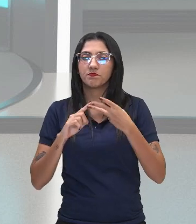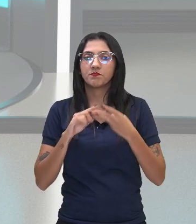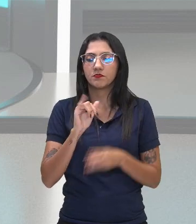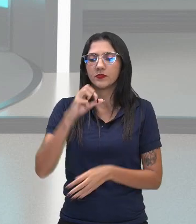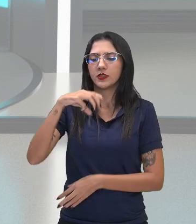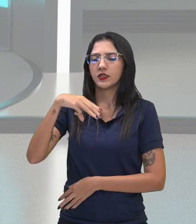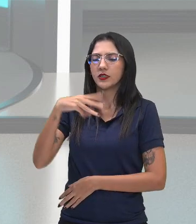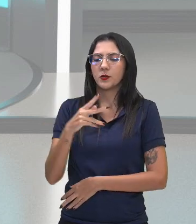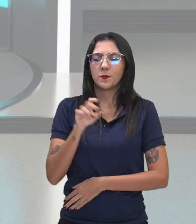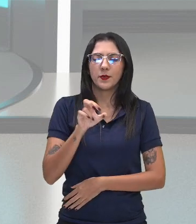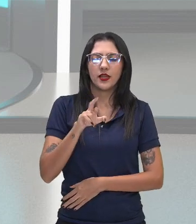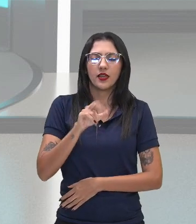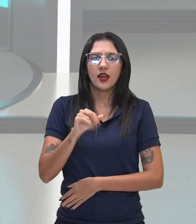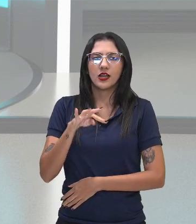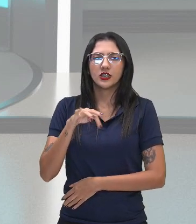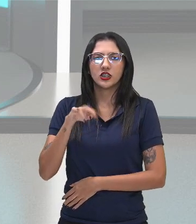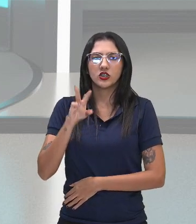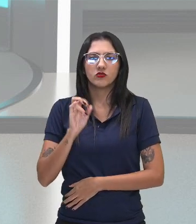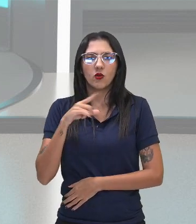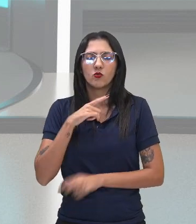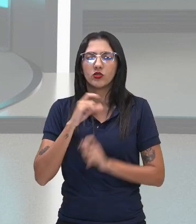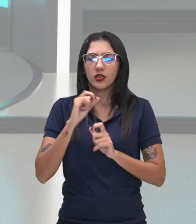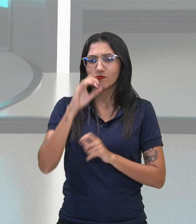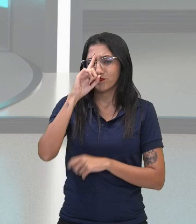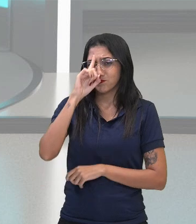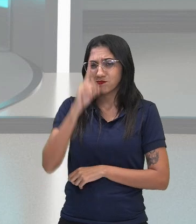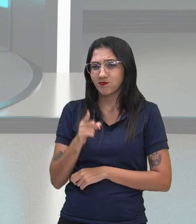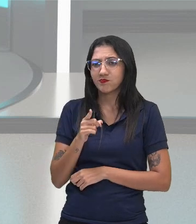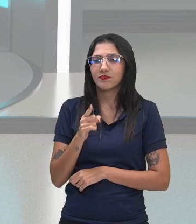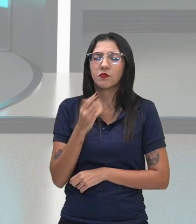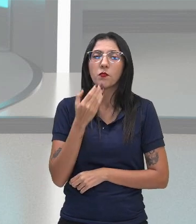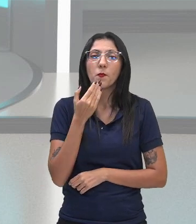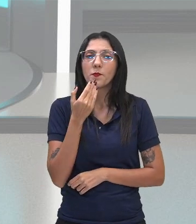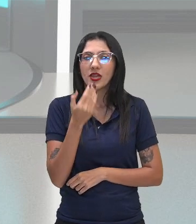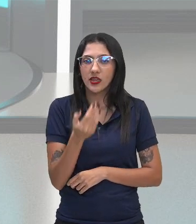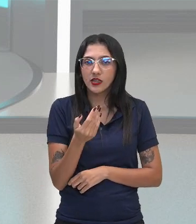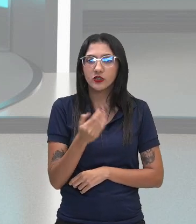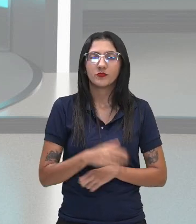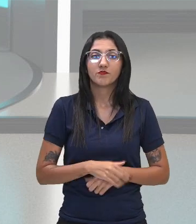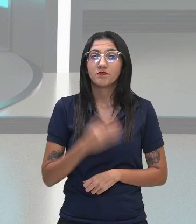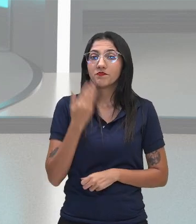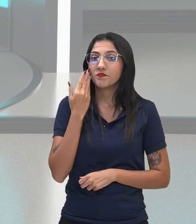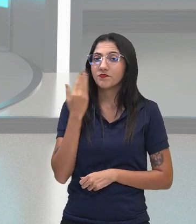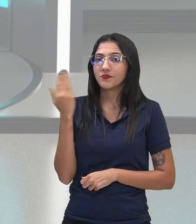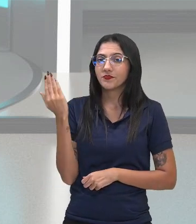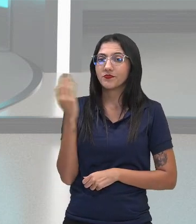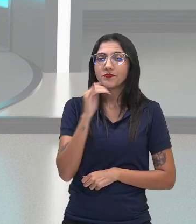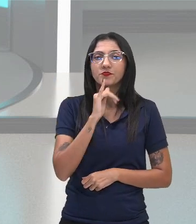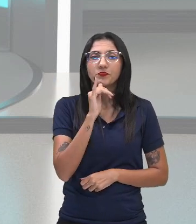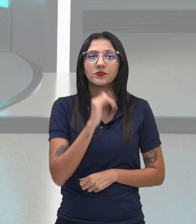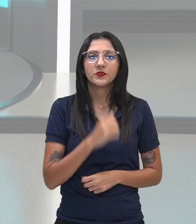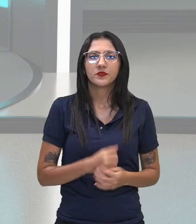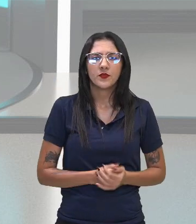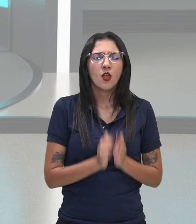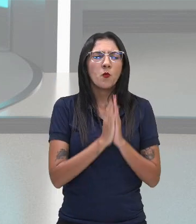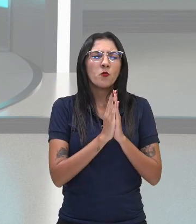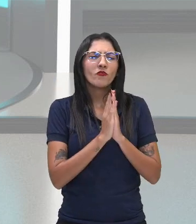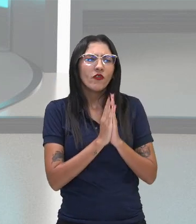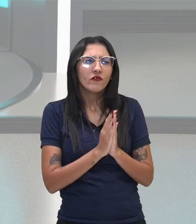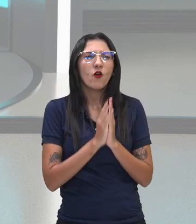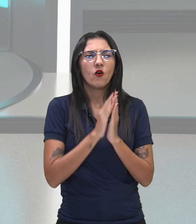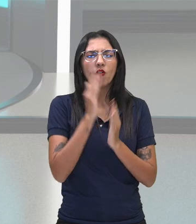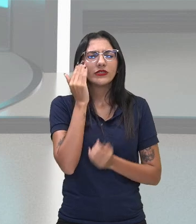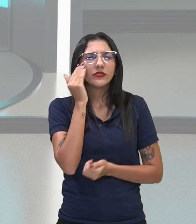vai expressar ordens, pedidos. Então, podemos ver aí. Por favor,